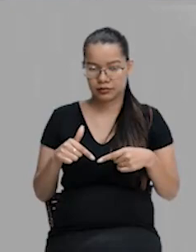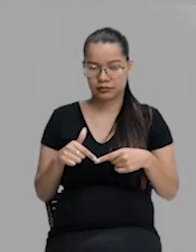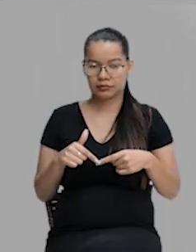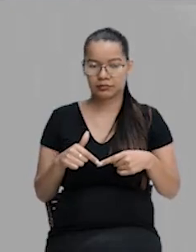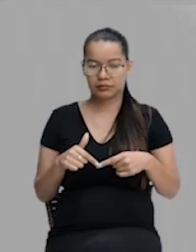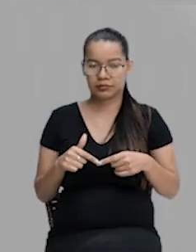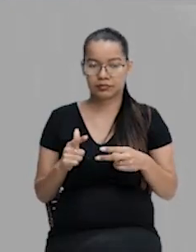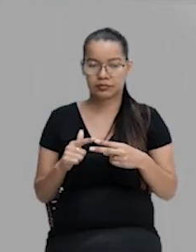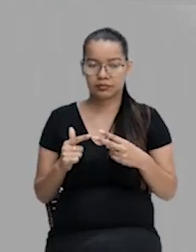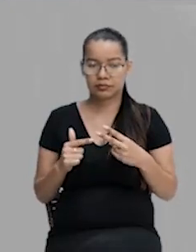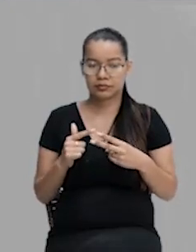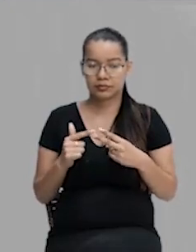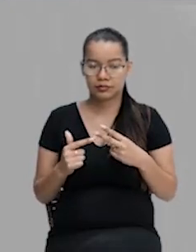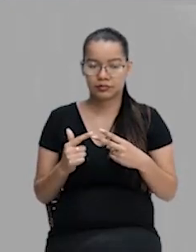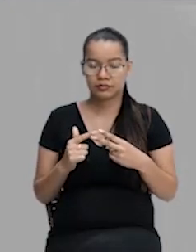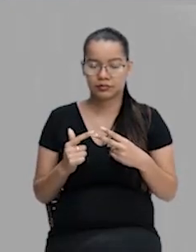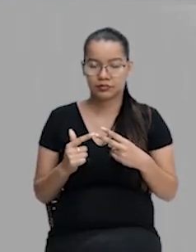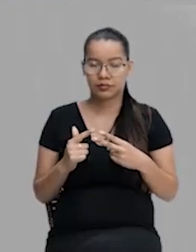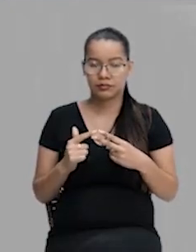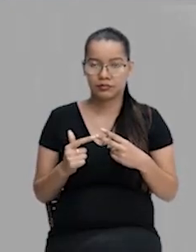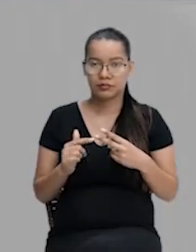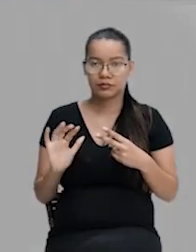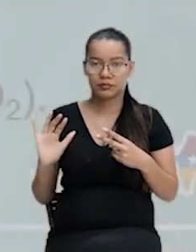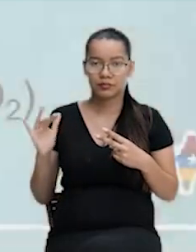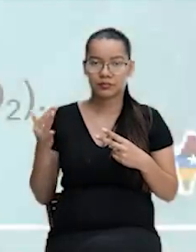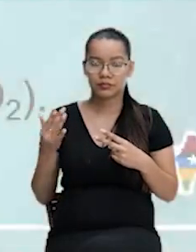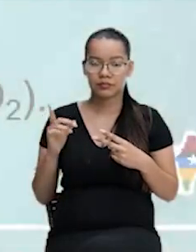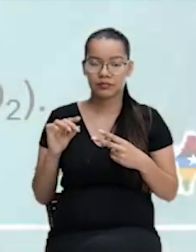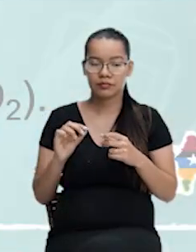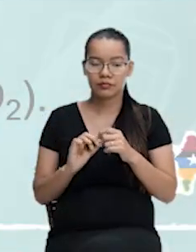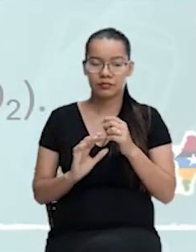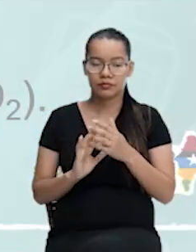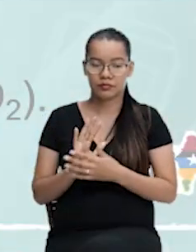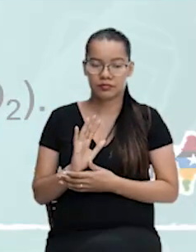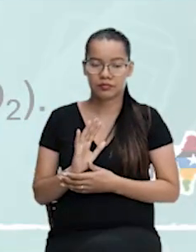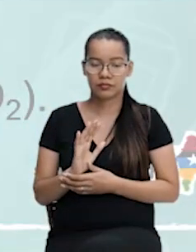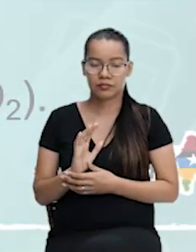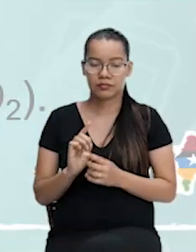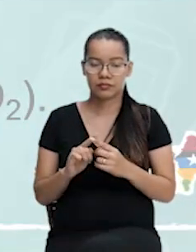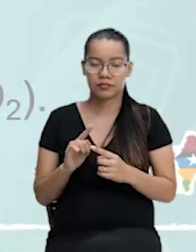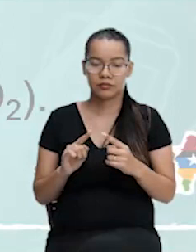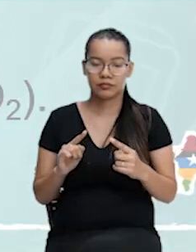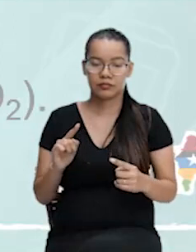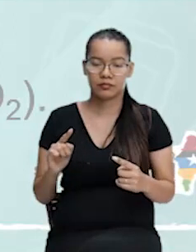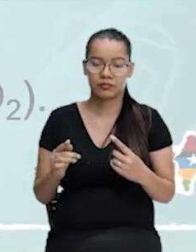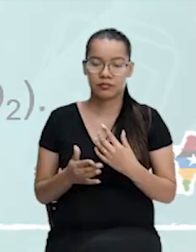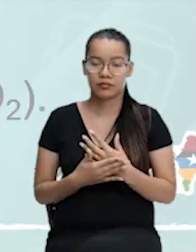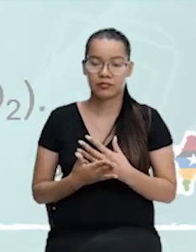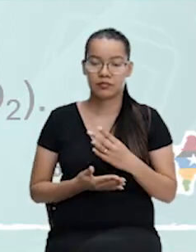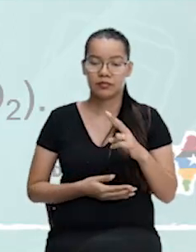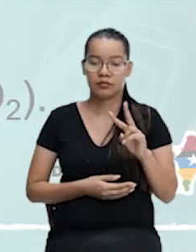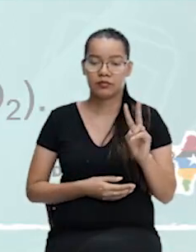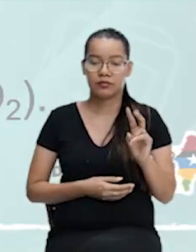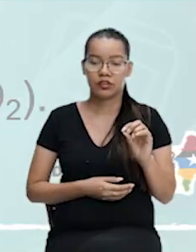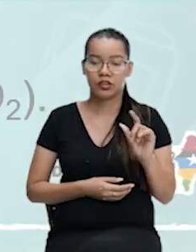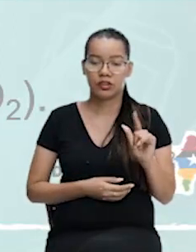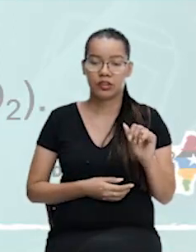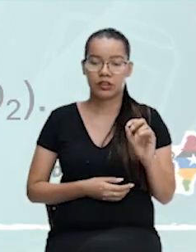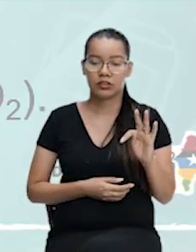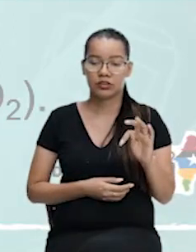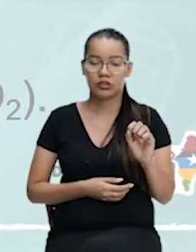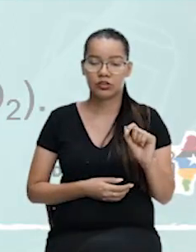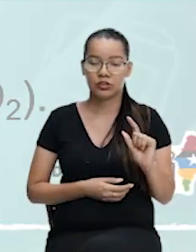segunda situação, uma segunda condição, turminha, é a formação de um produto mais volátil. Turminha, produto